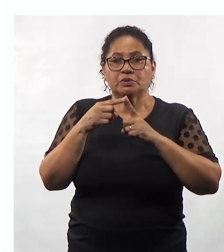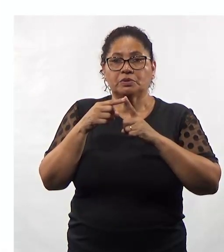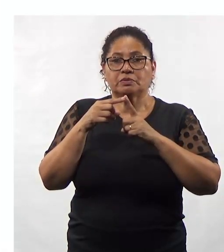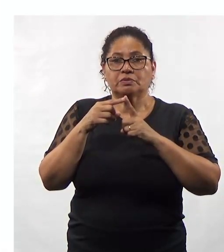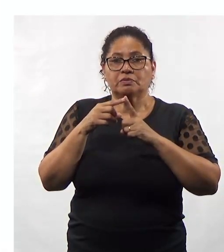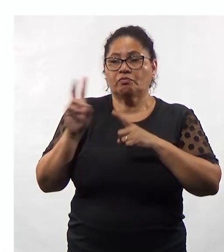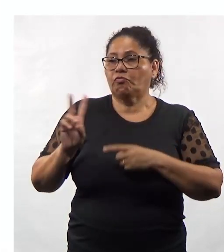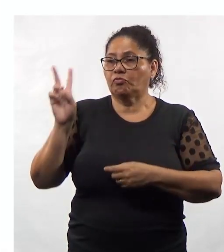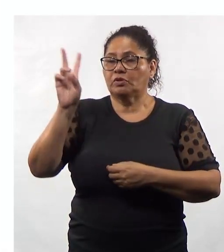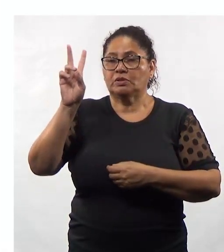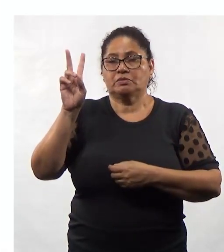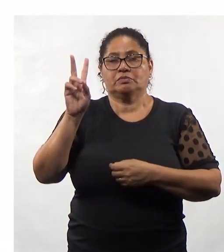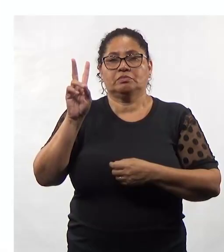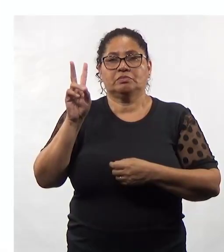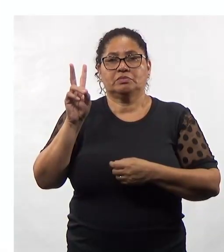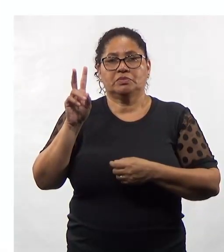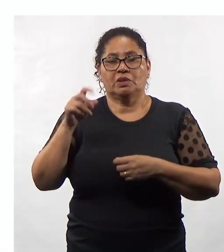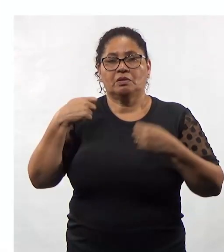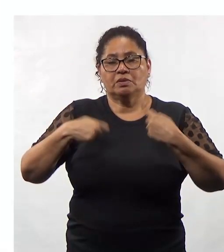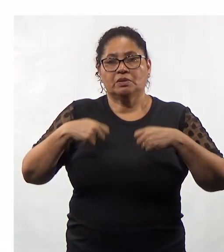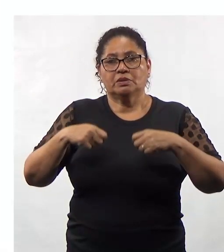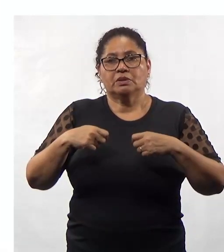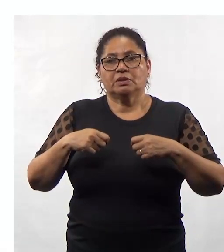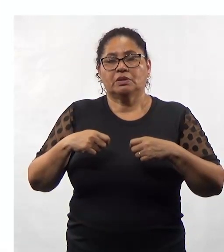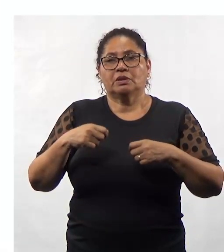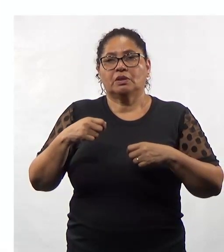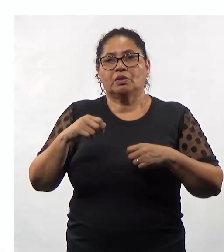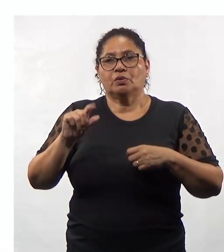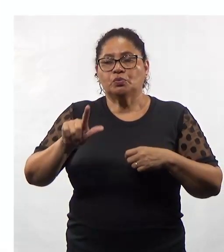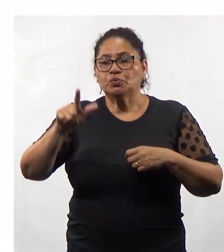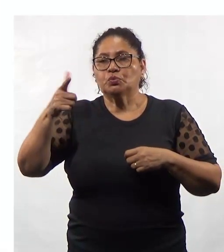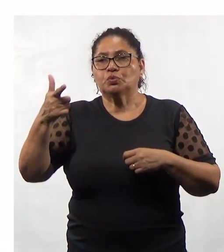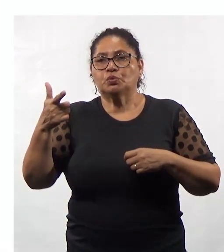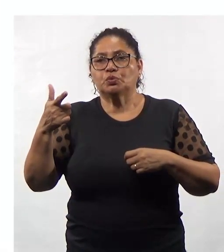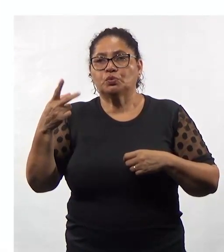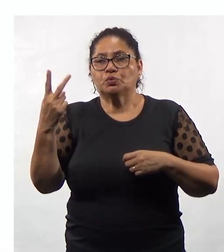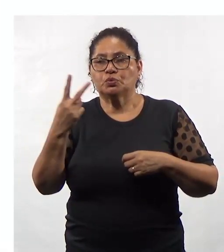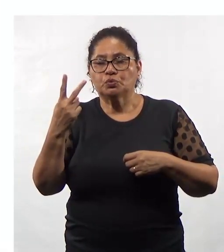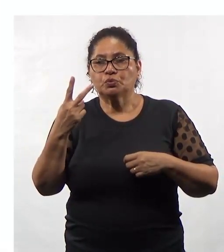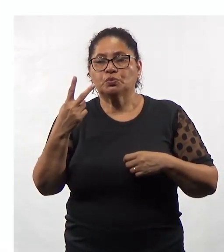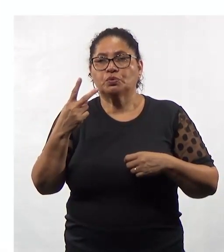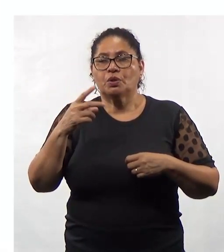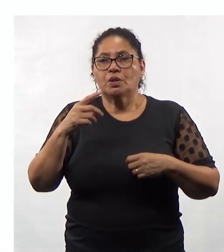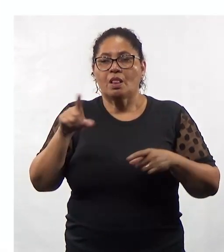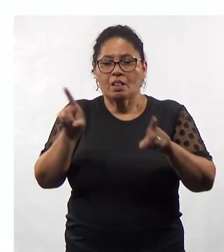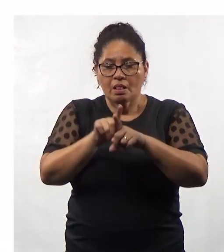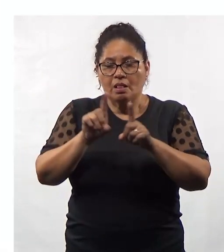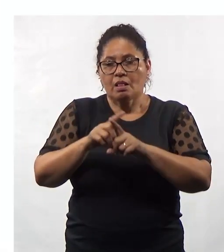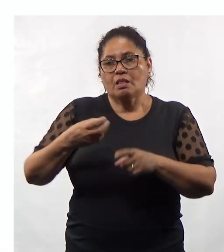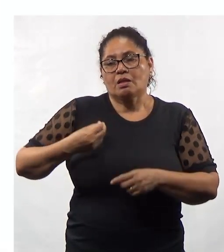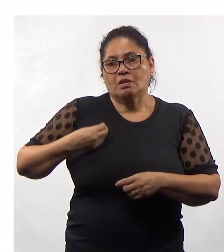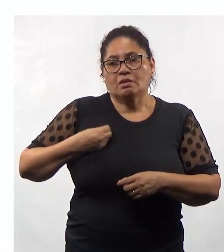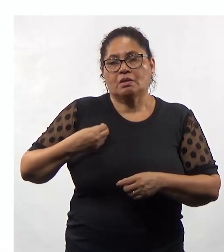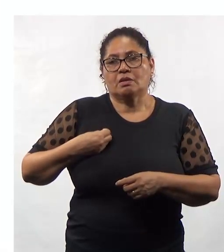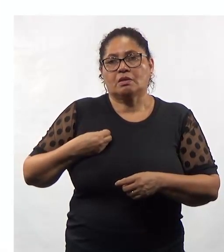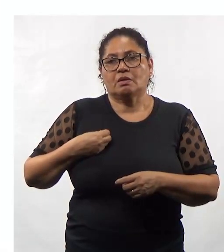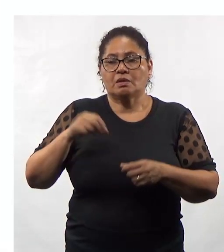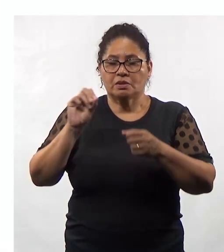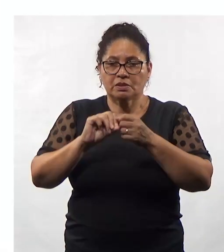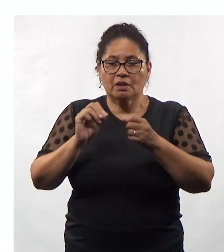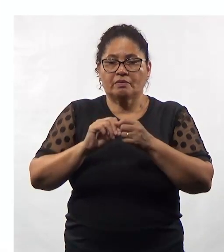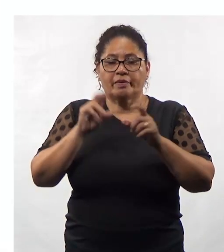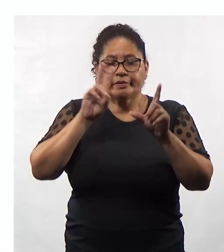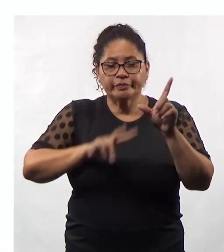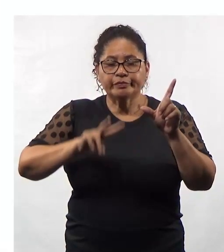peso. Tá? Assim também precisamos fazer com o outro item, porque os dois vão pontuar, né? Então, assim como a